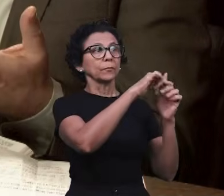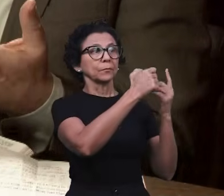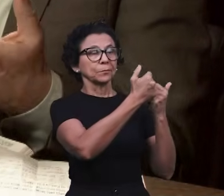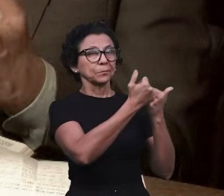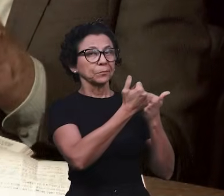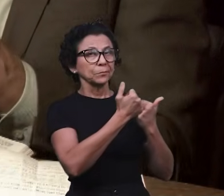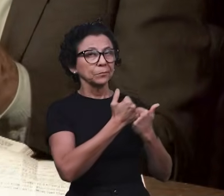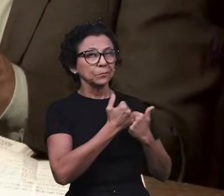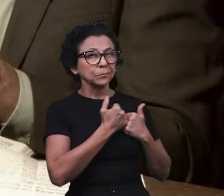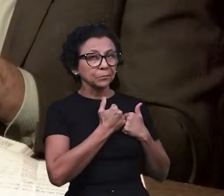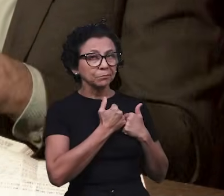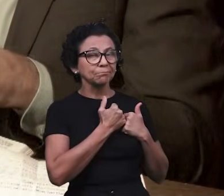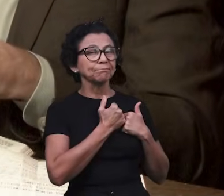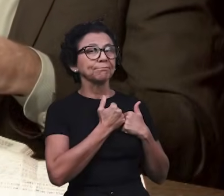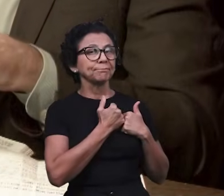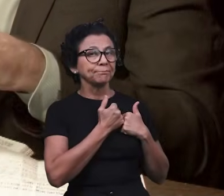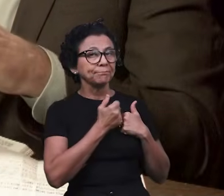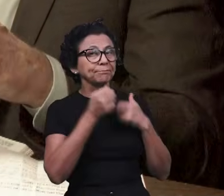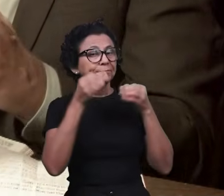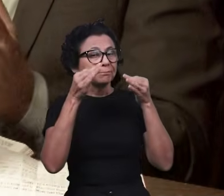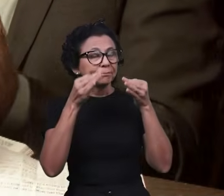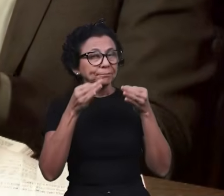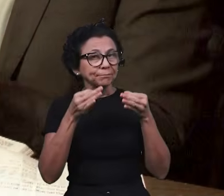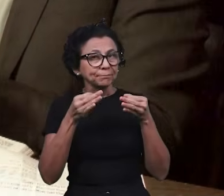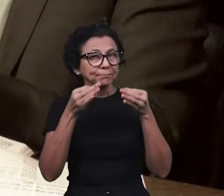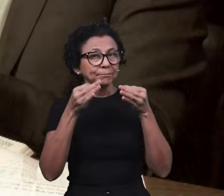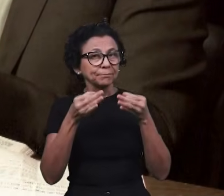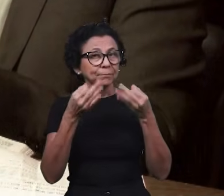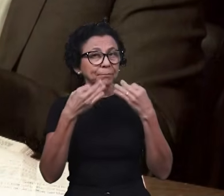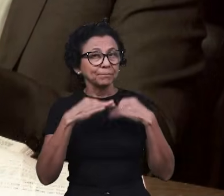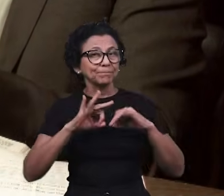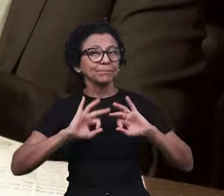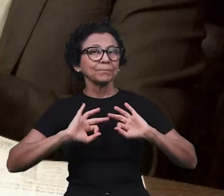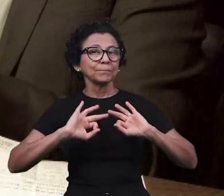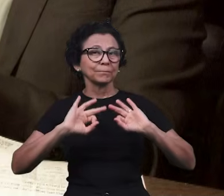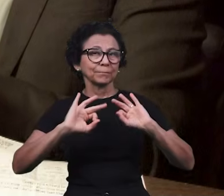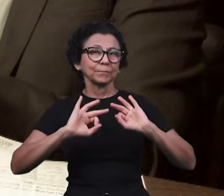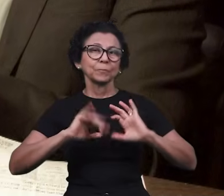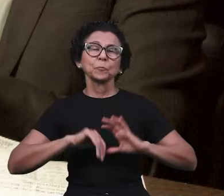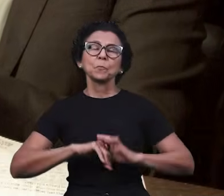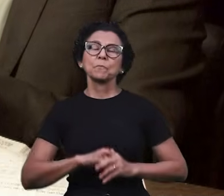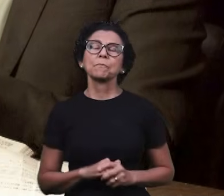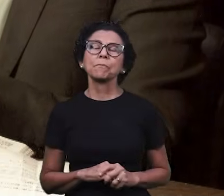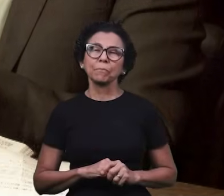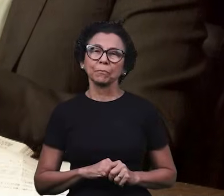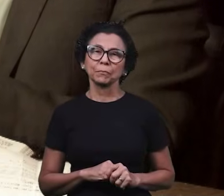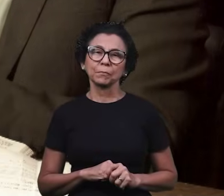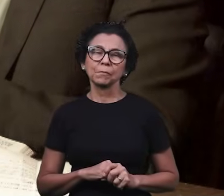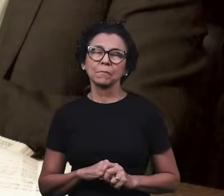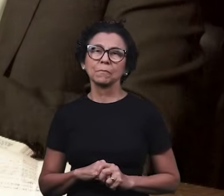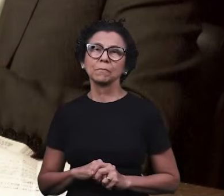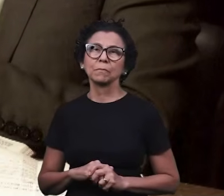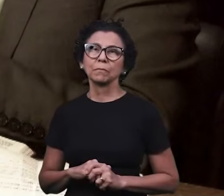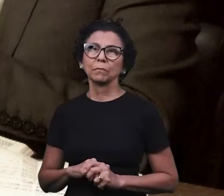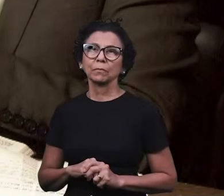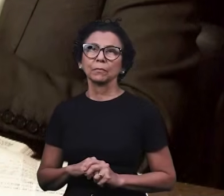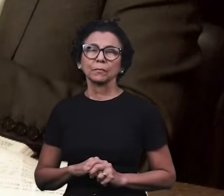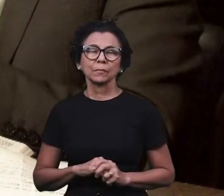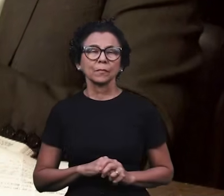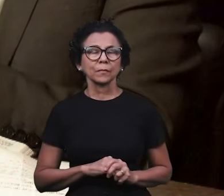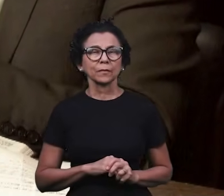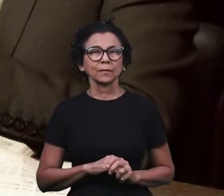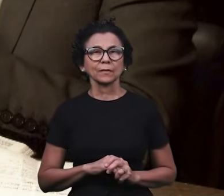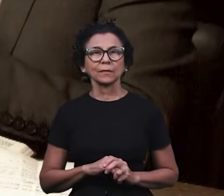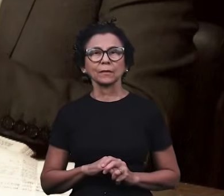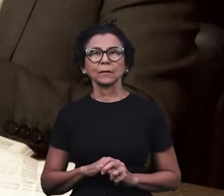na cruz. Então você vê que inicia com o sacrifício e depois passa